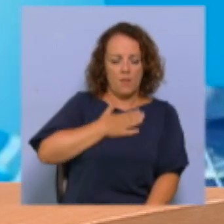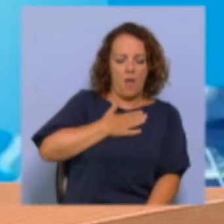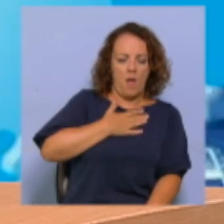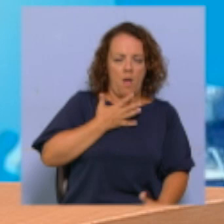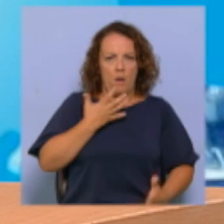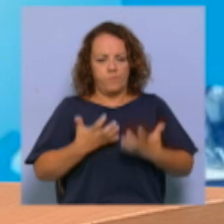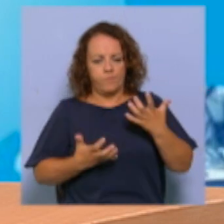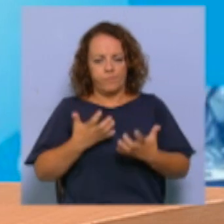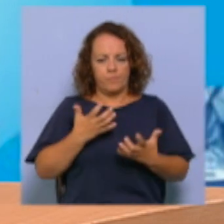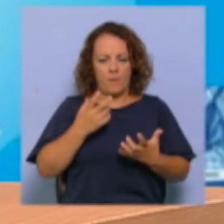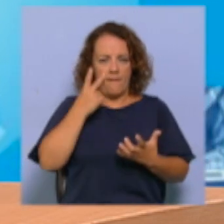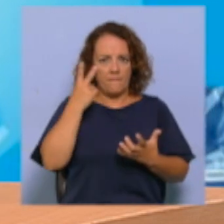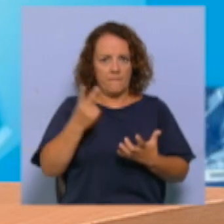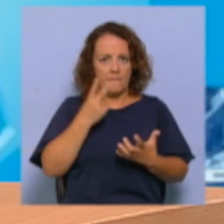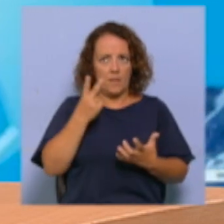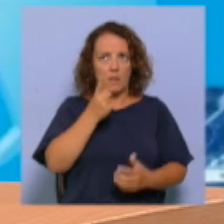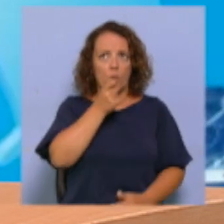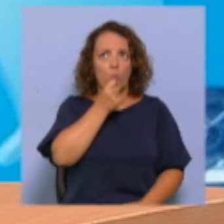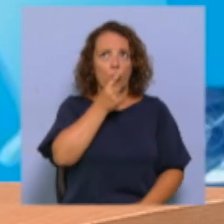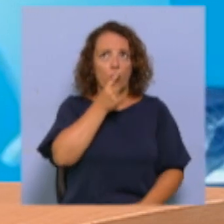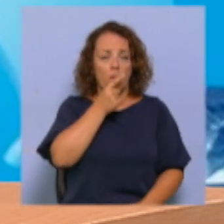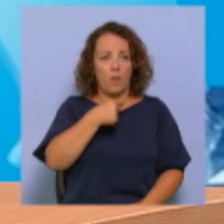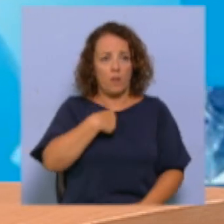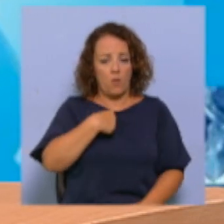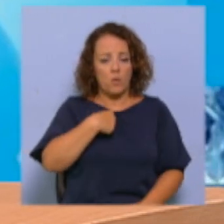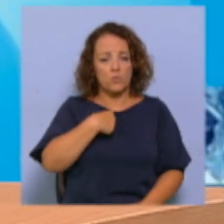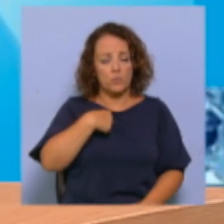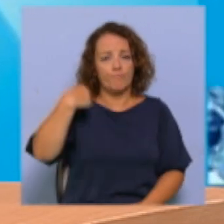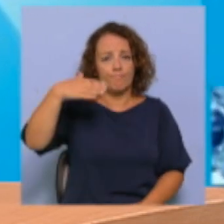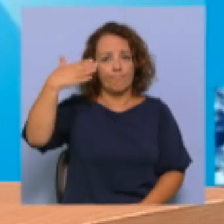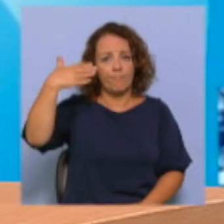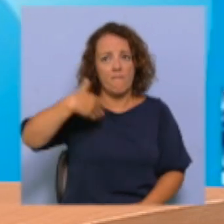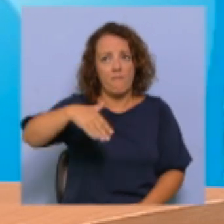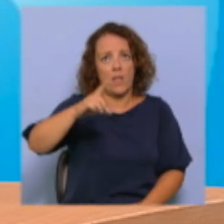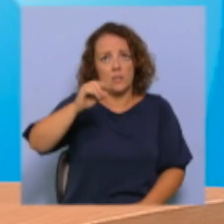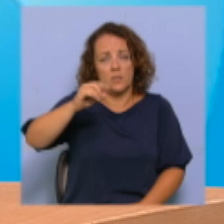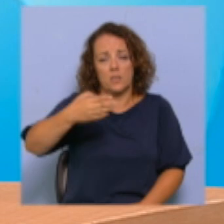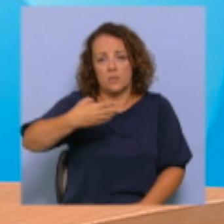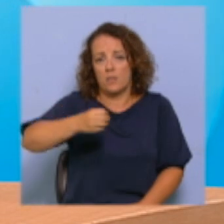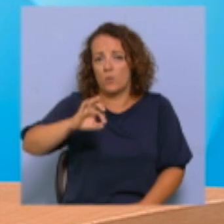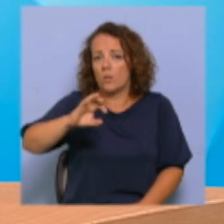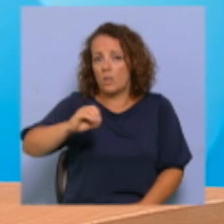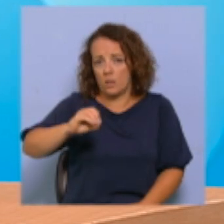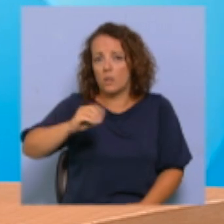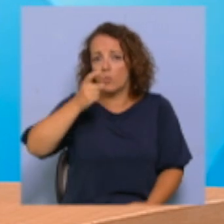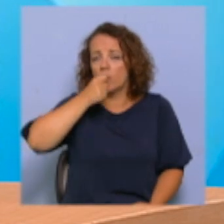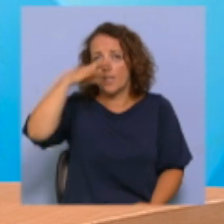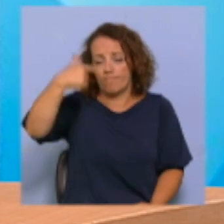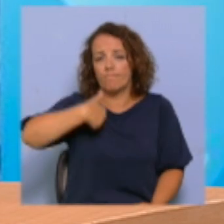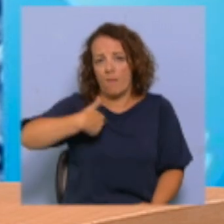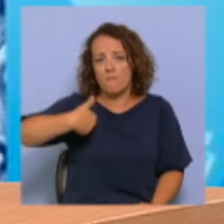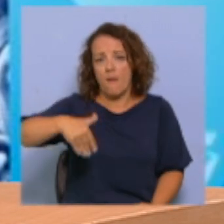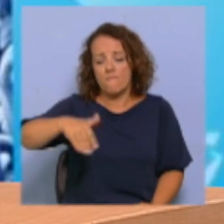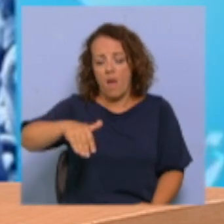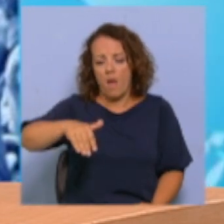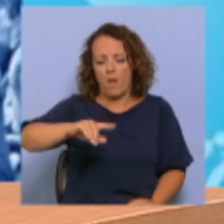com a finitude. Um dia também estaremos lá, nos 60 anos, ou nos 70, ou nos 80, e faz-nos pensar o que é